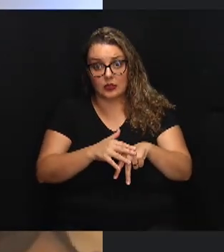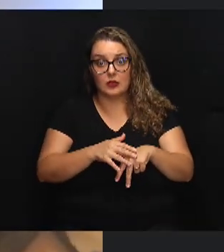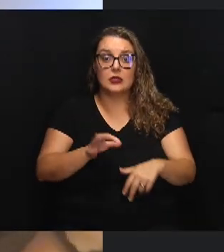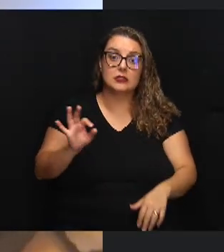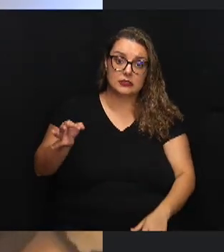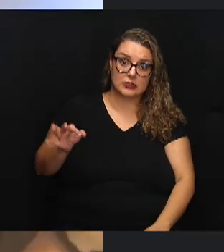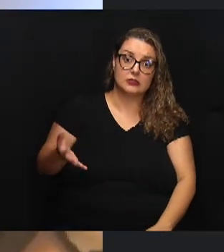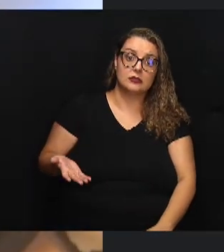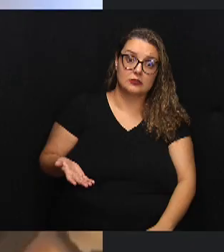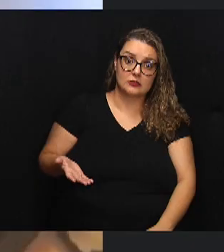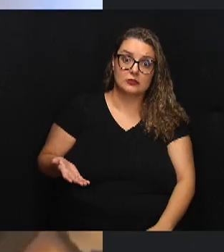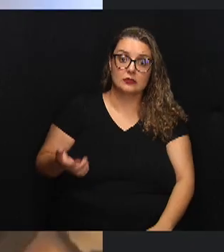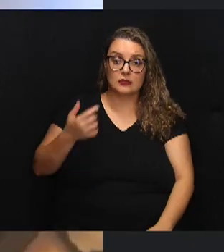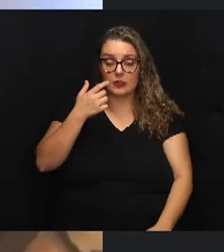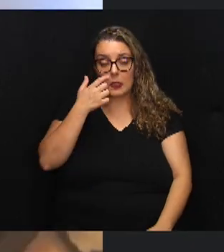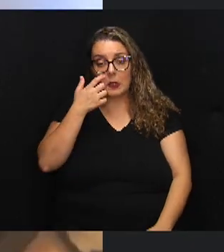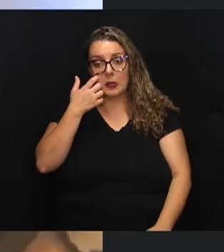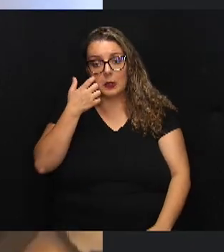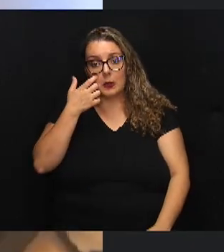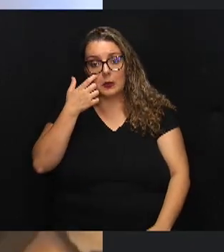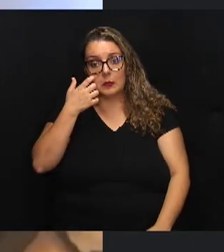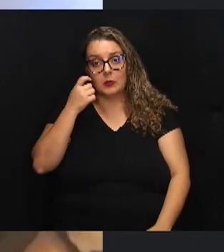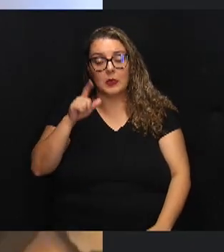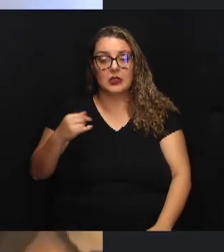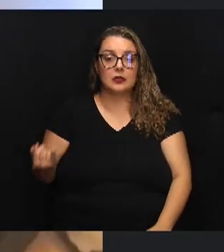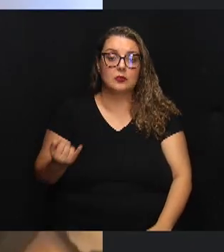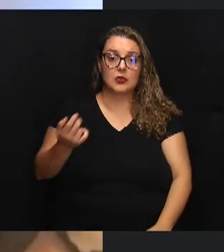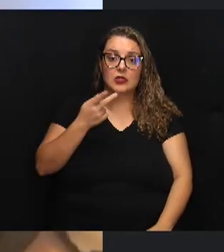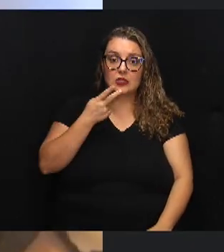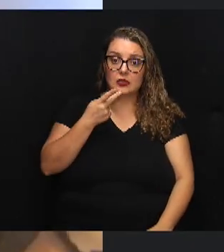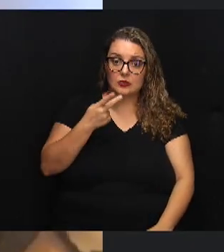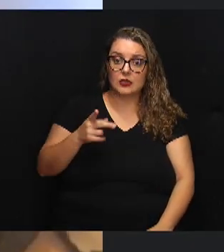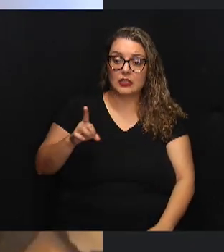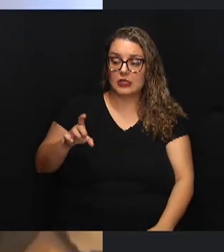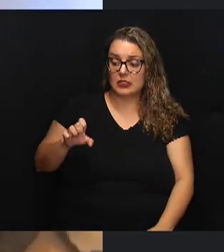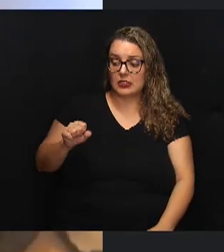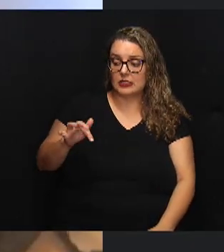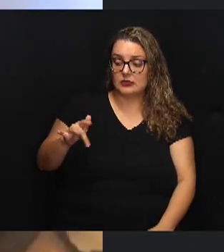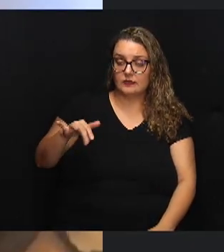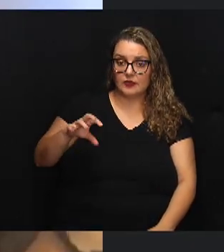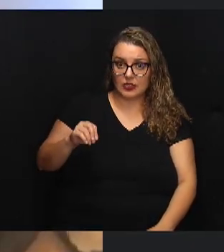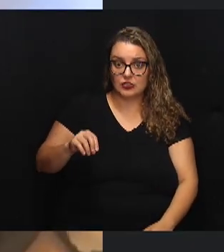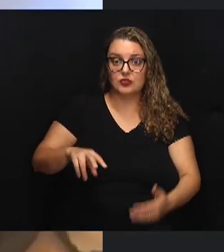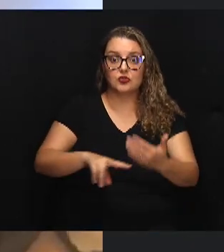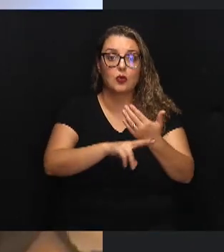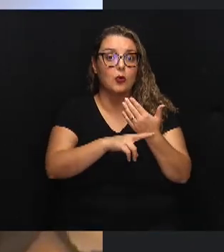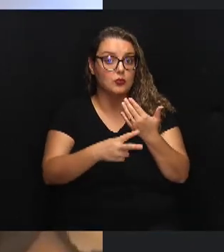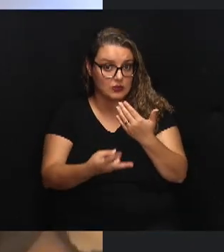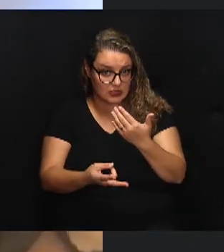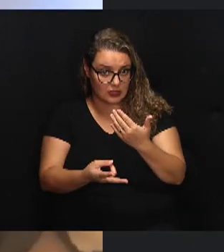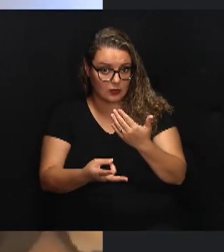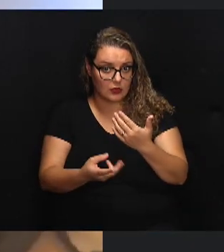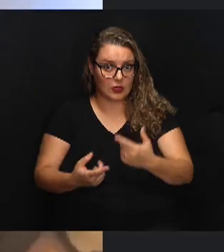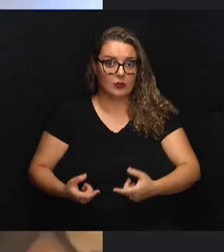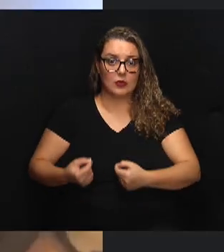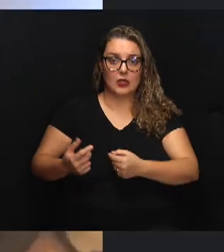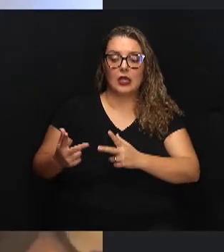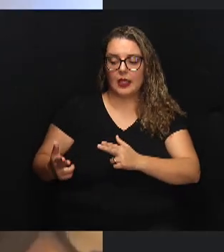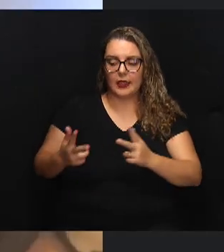dúvida, mas é importante salientar que, em termos de desfechos oncológicos, os procedimentos são